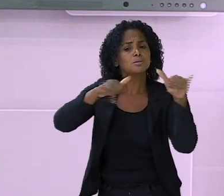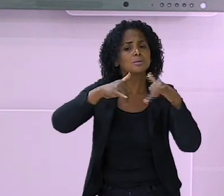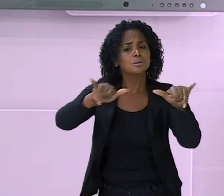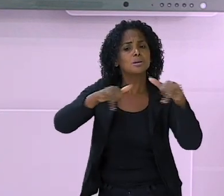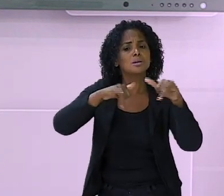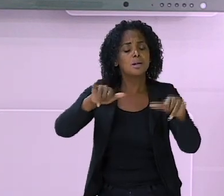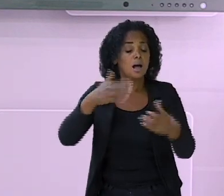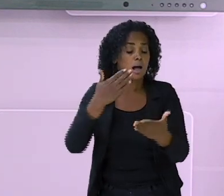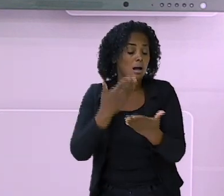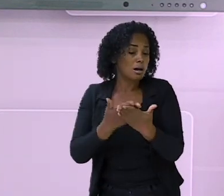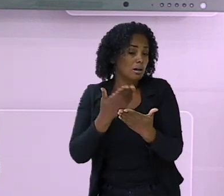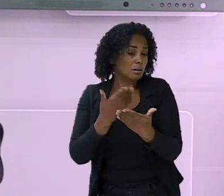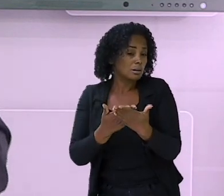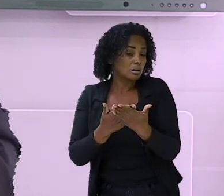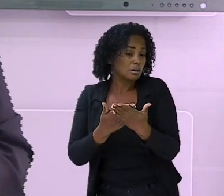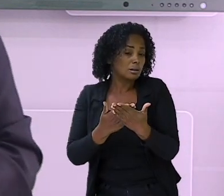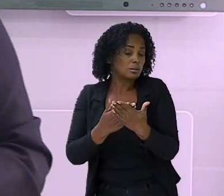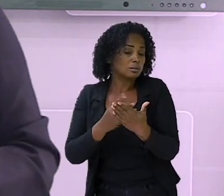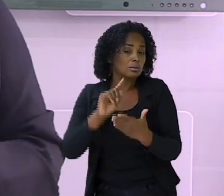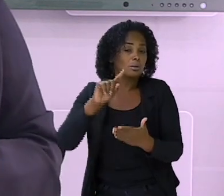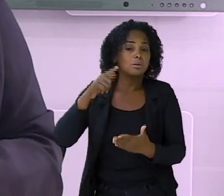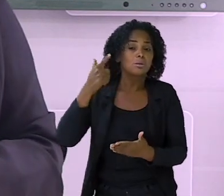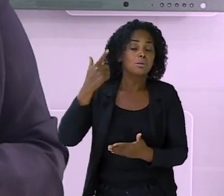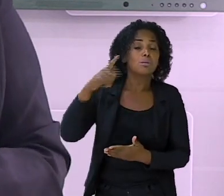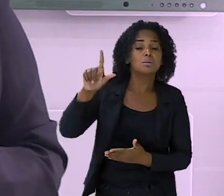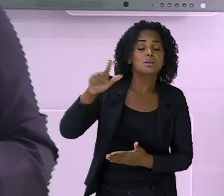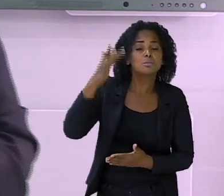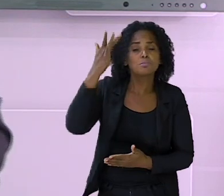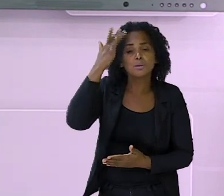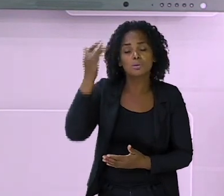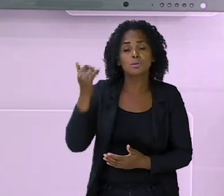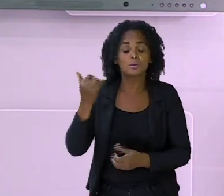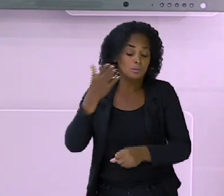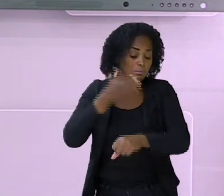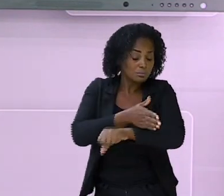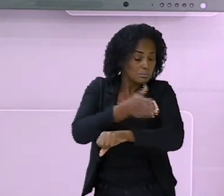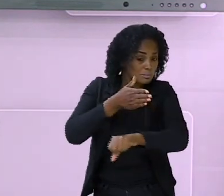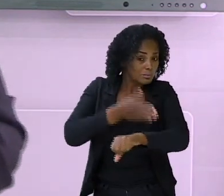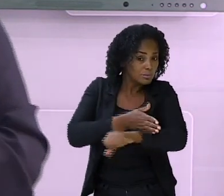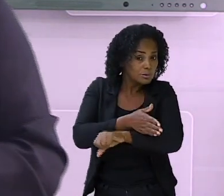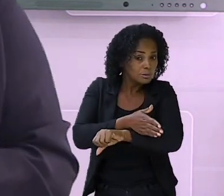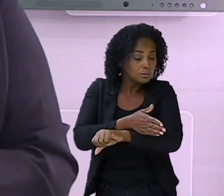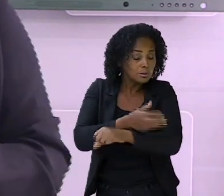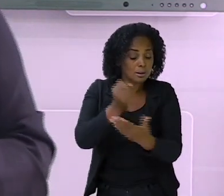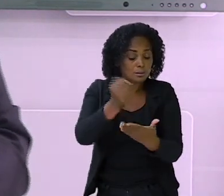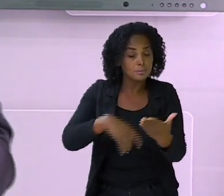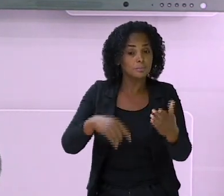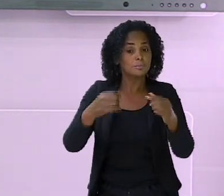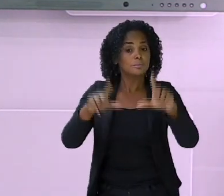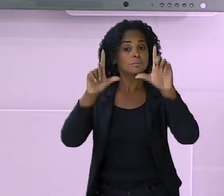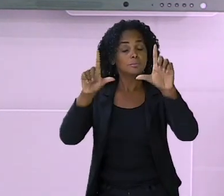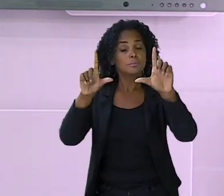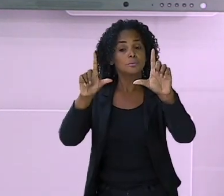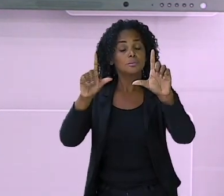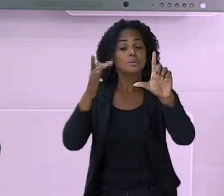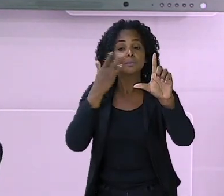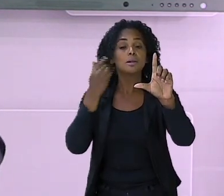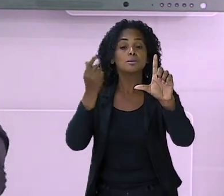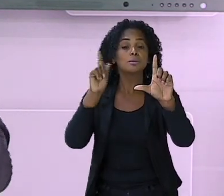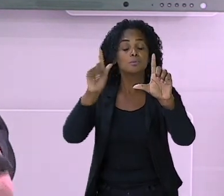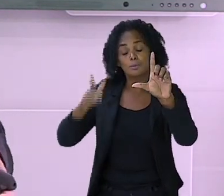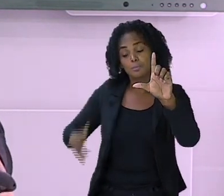utilizado todo esse recurso que é para você mesmo, para que o conhecimento ele chegue a ter você